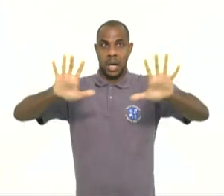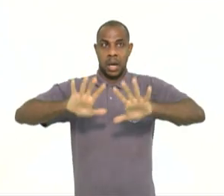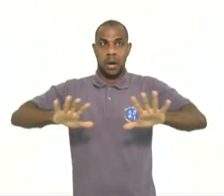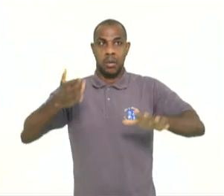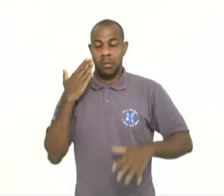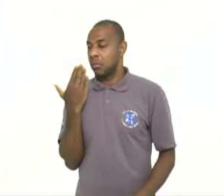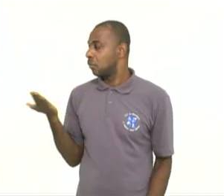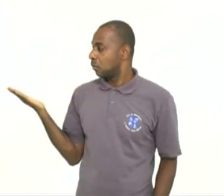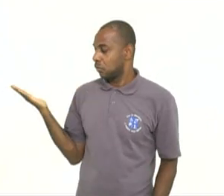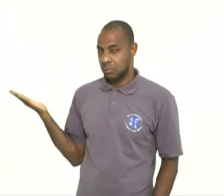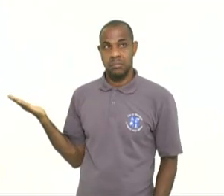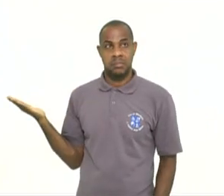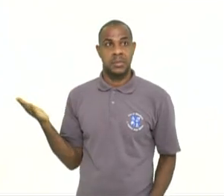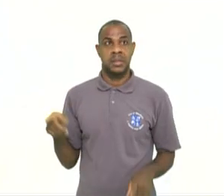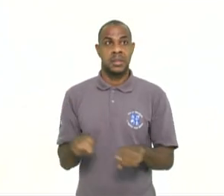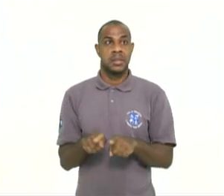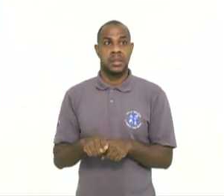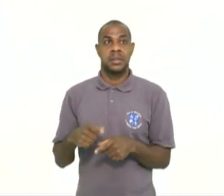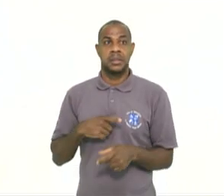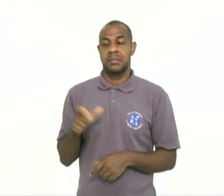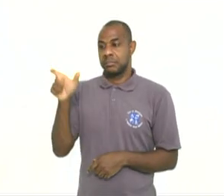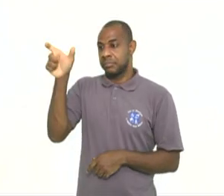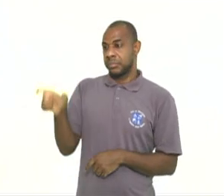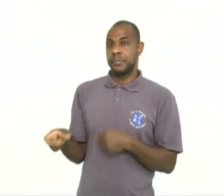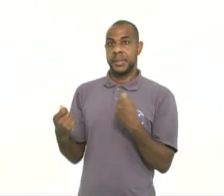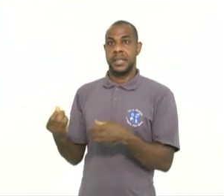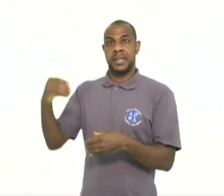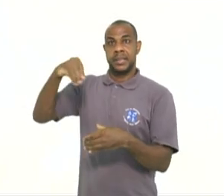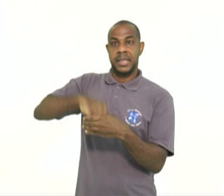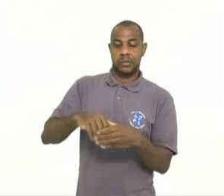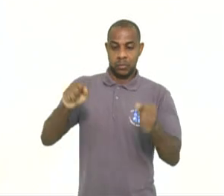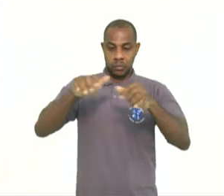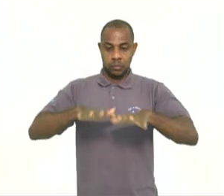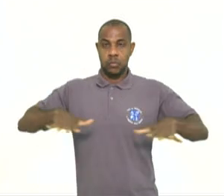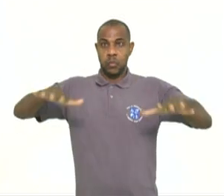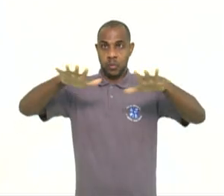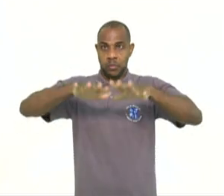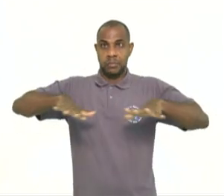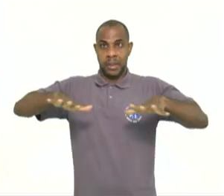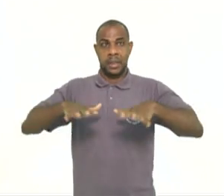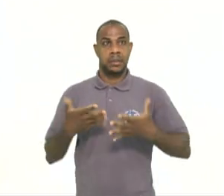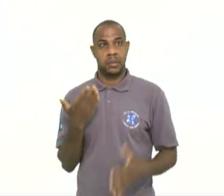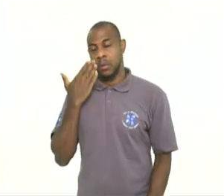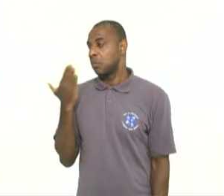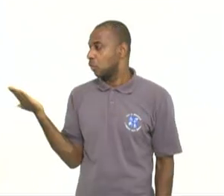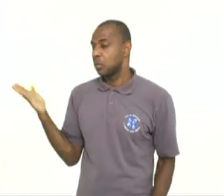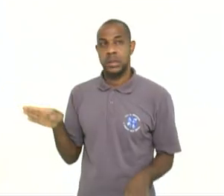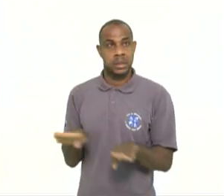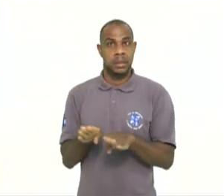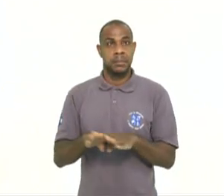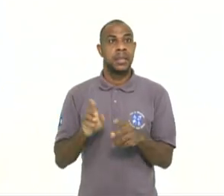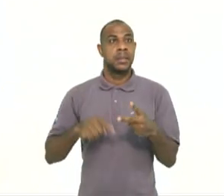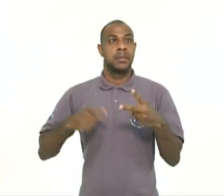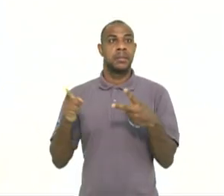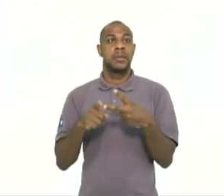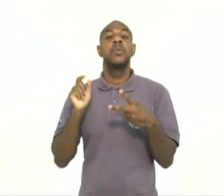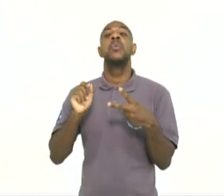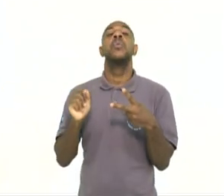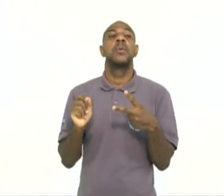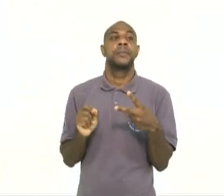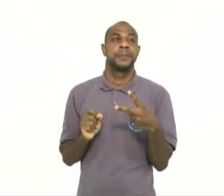personagem que a gente construiu ele tem que estar inserido dentro de um cenário né E outra coisa